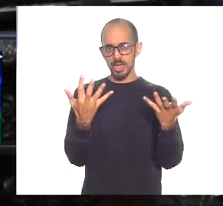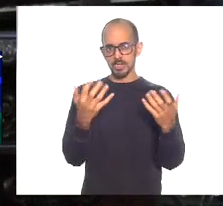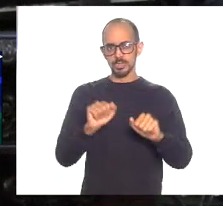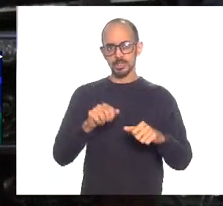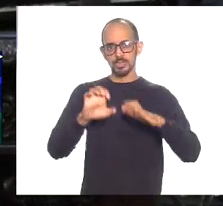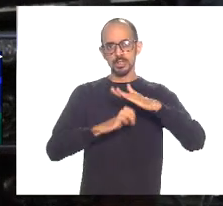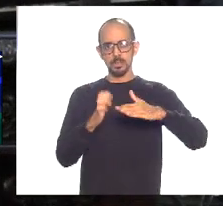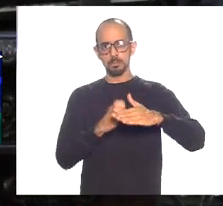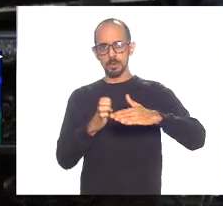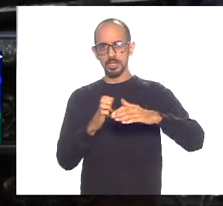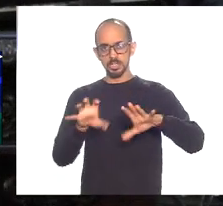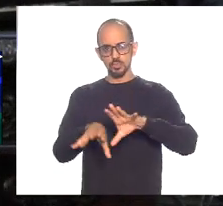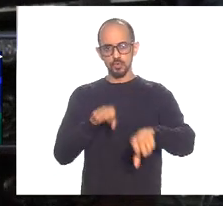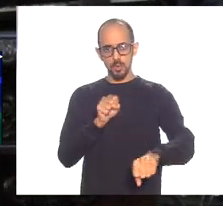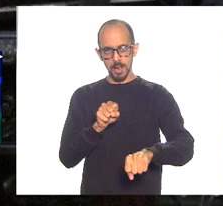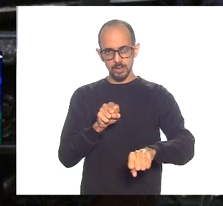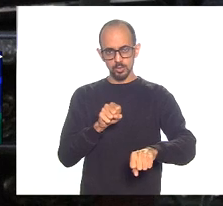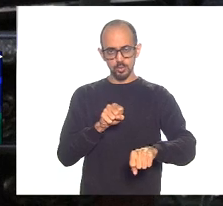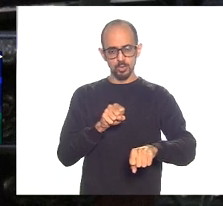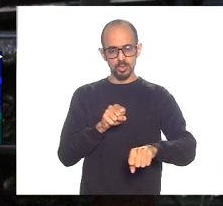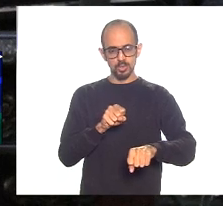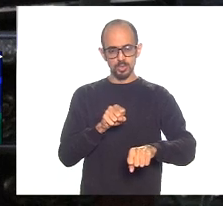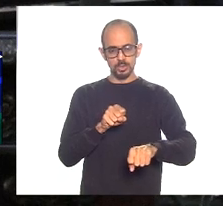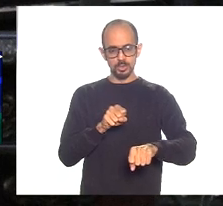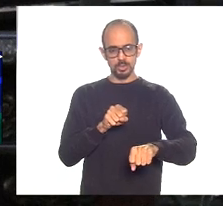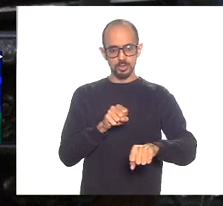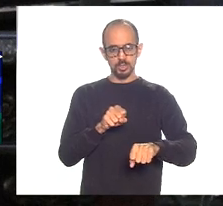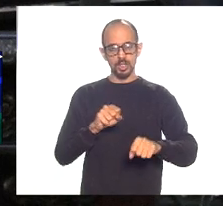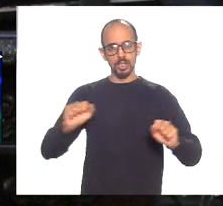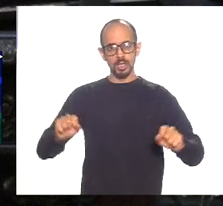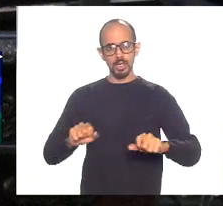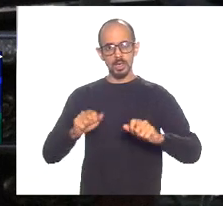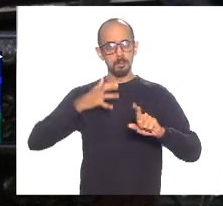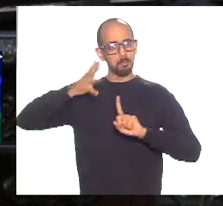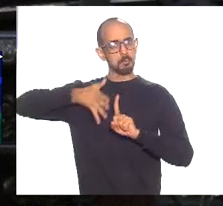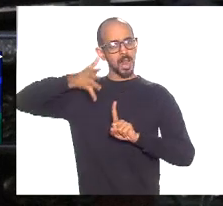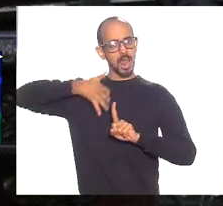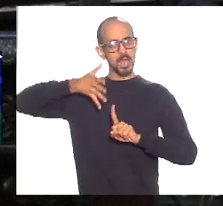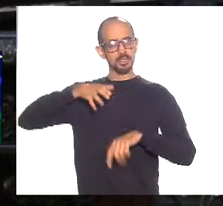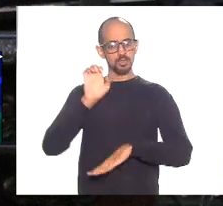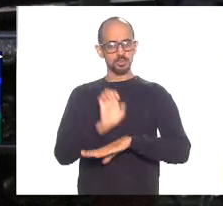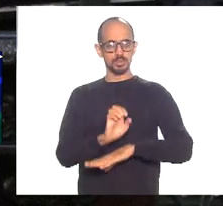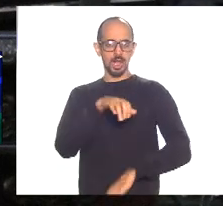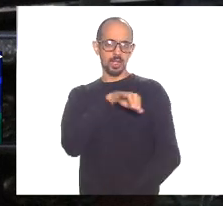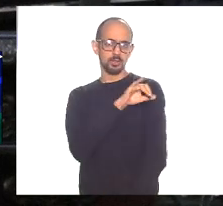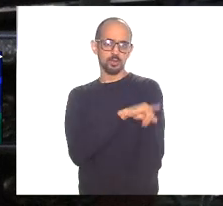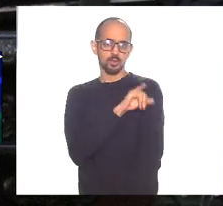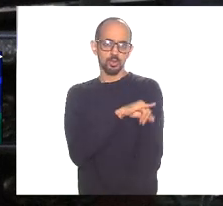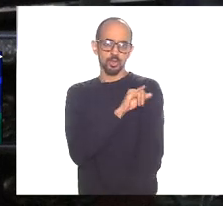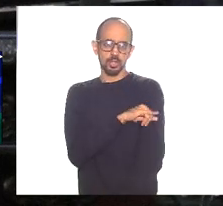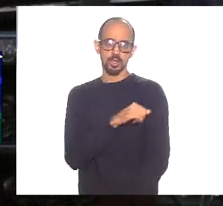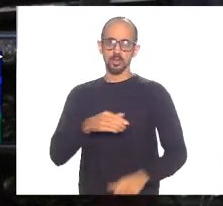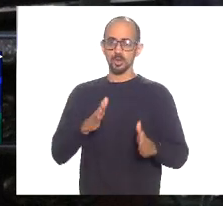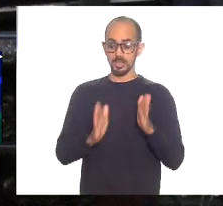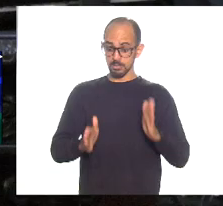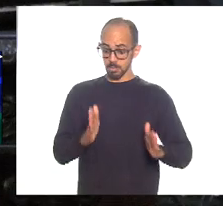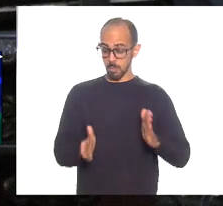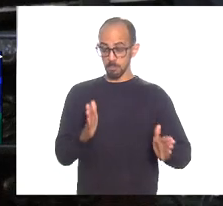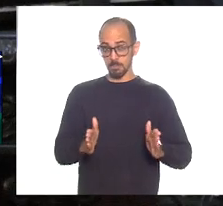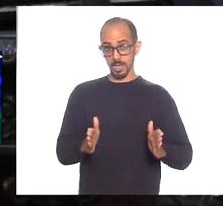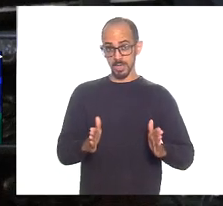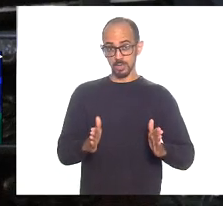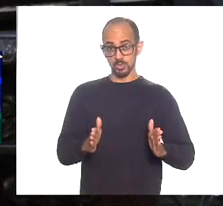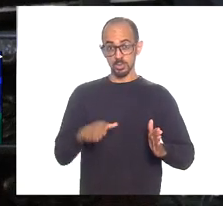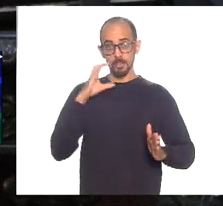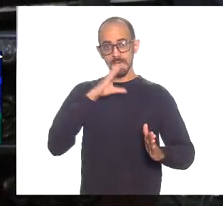empresa de formatura entretenimento férias é de grande palestra no estado do Rio de Janeiro durante o plano de contingência do